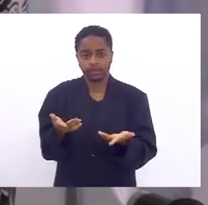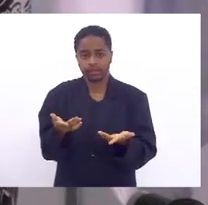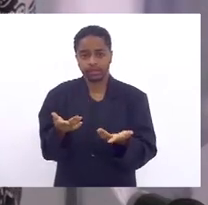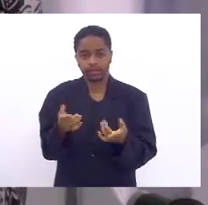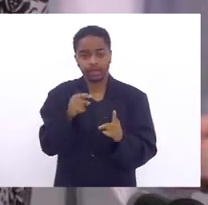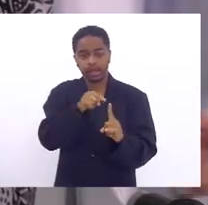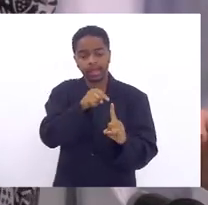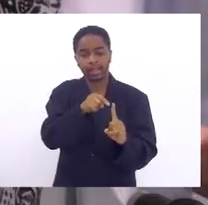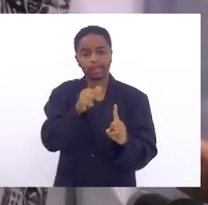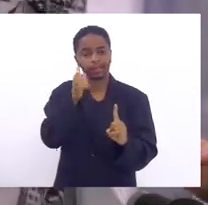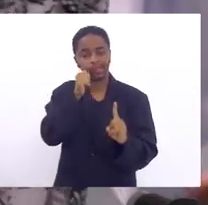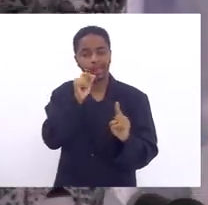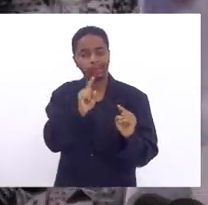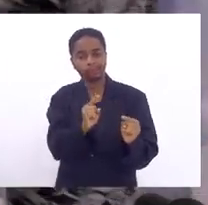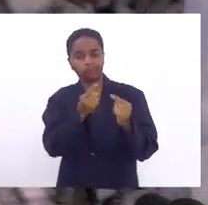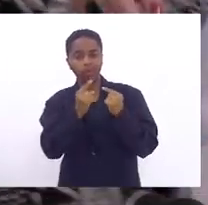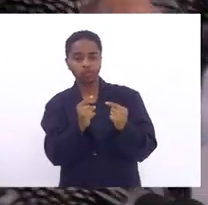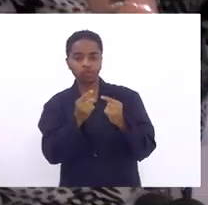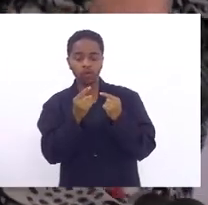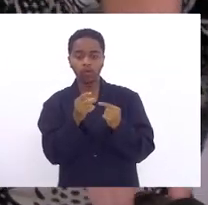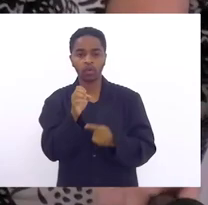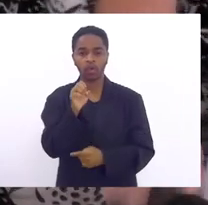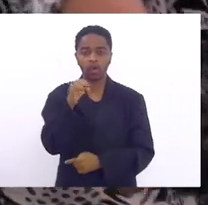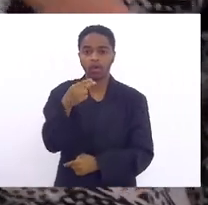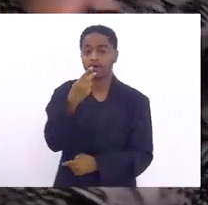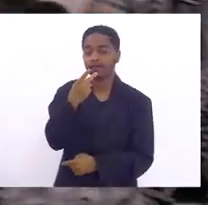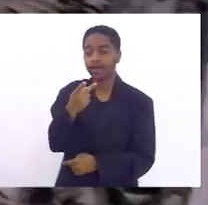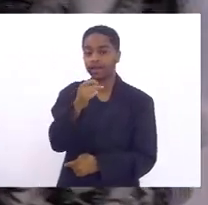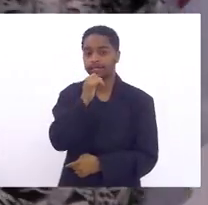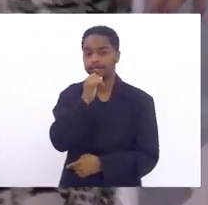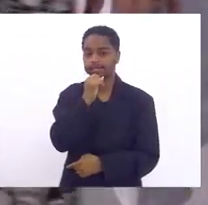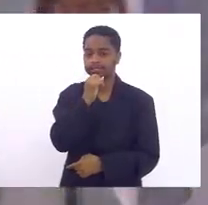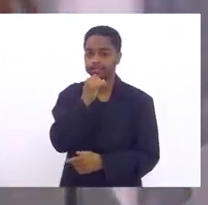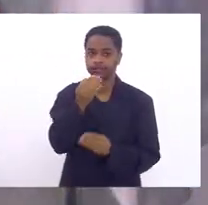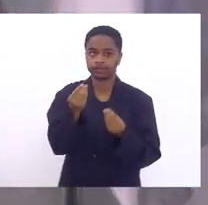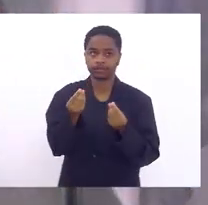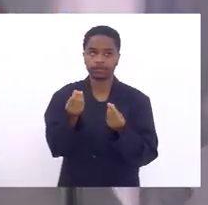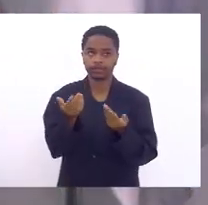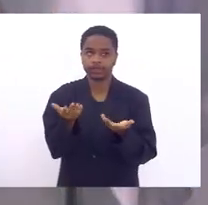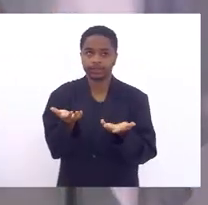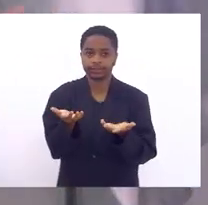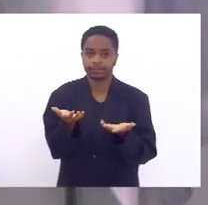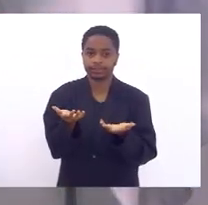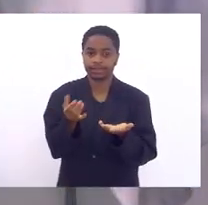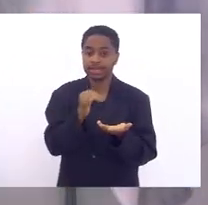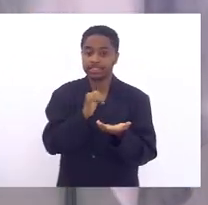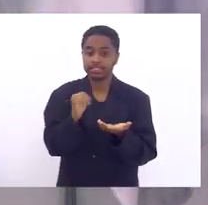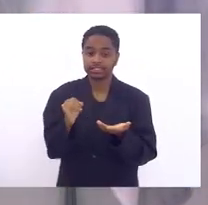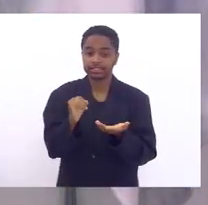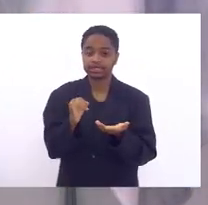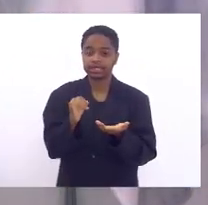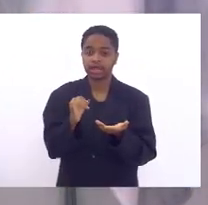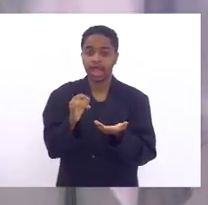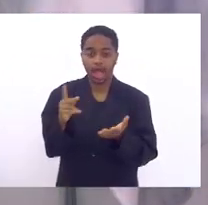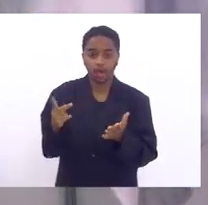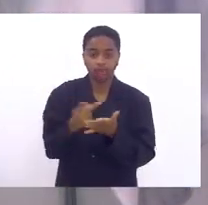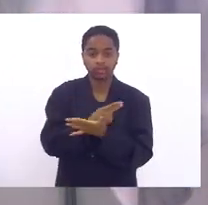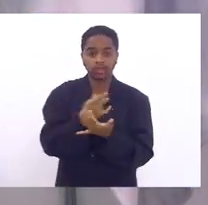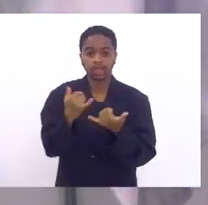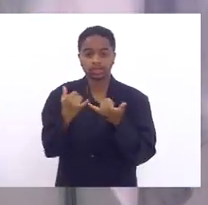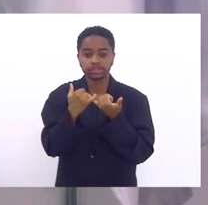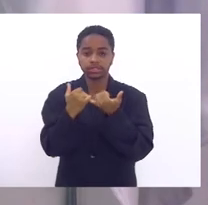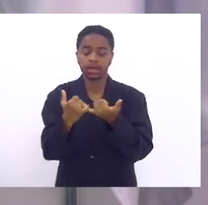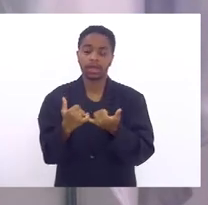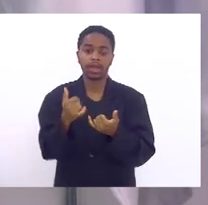ela provocou vai dizer que por exemplo numa situação de eh infidelidade que ela merece